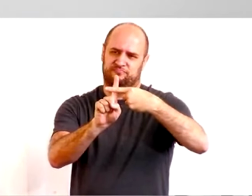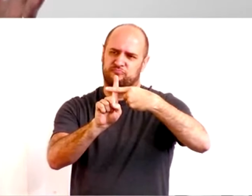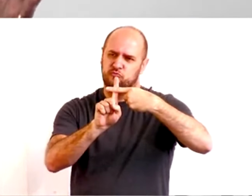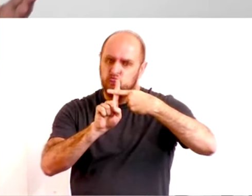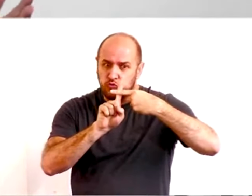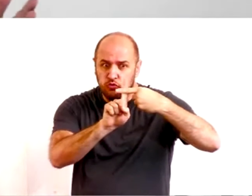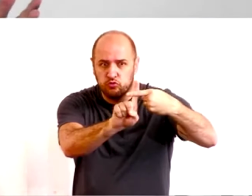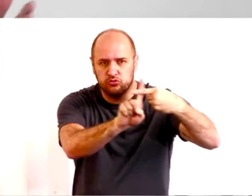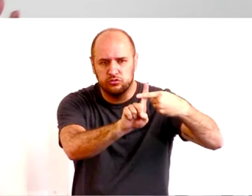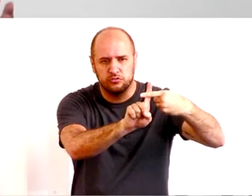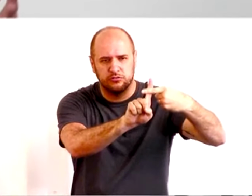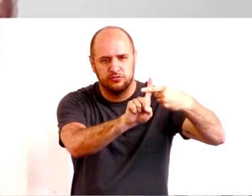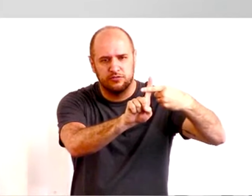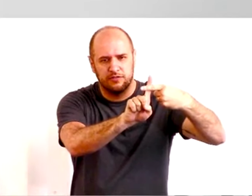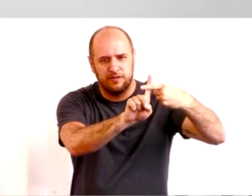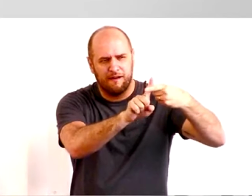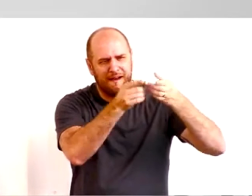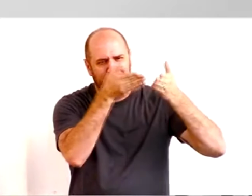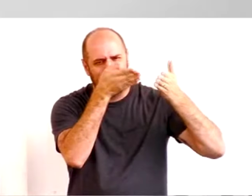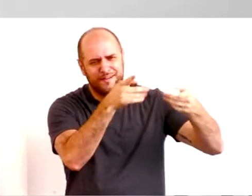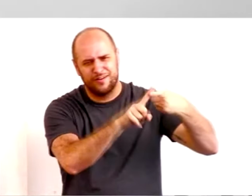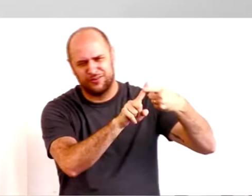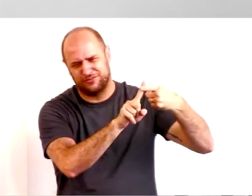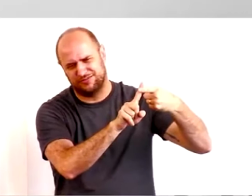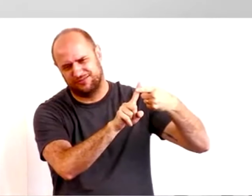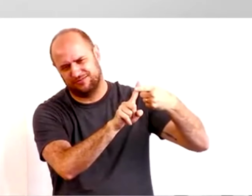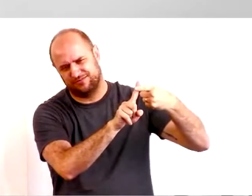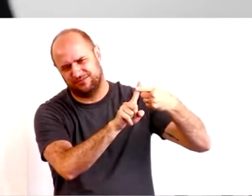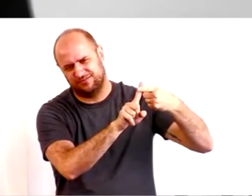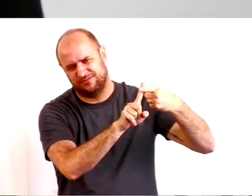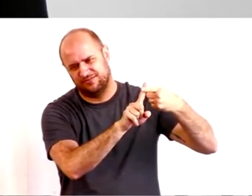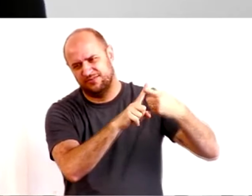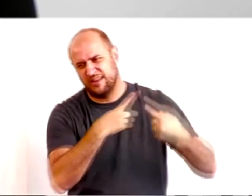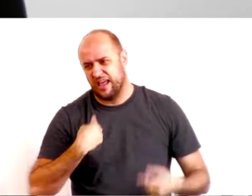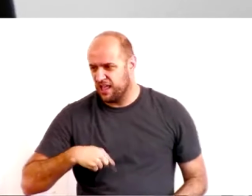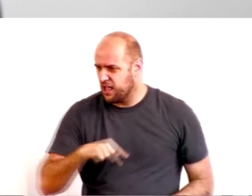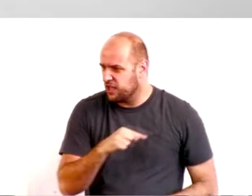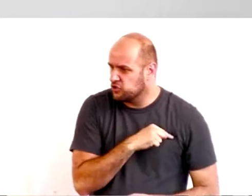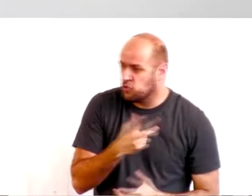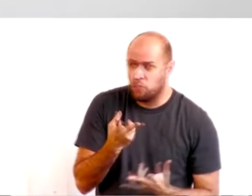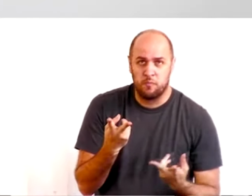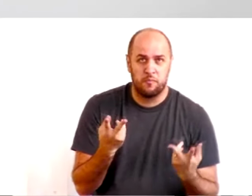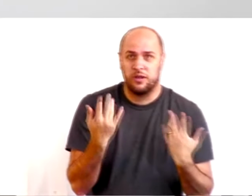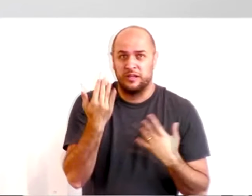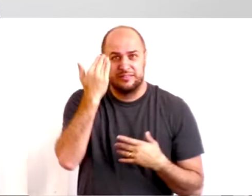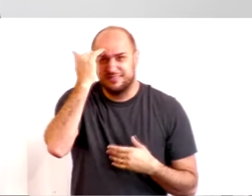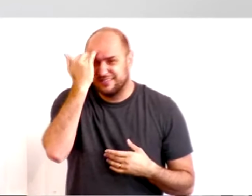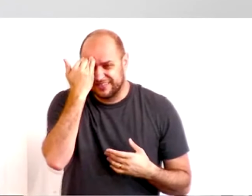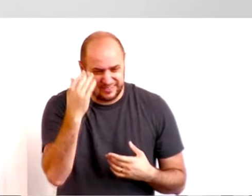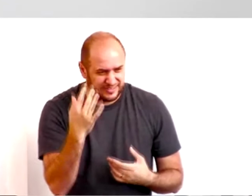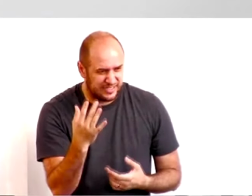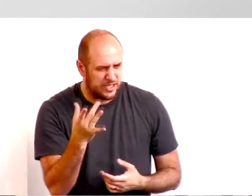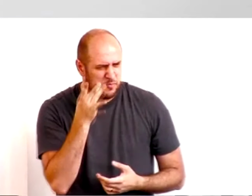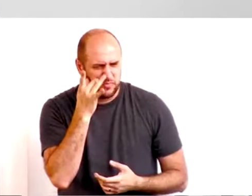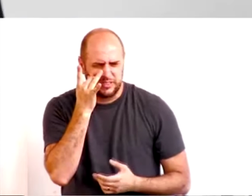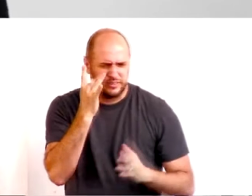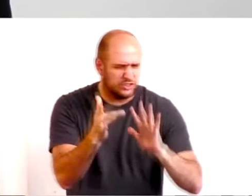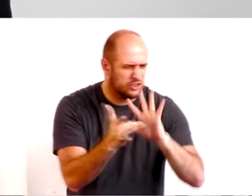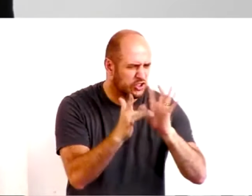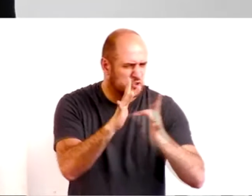Eis aqui, se nós não temos convicção da presença de Cristo como Senhor e Salvador